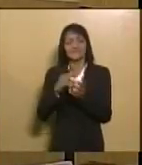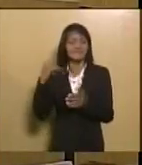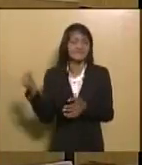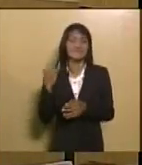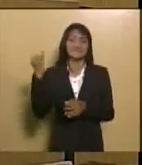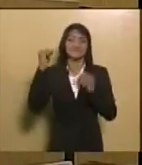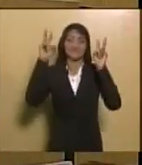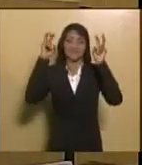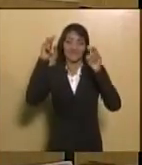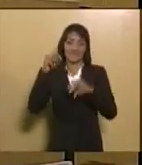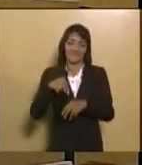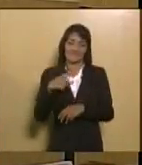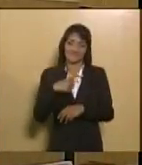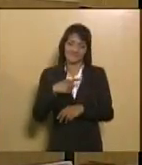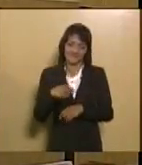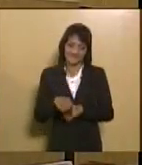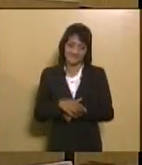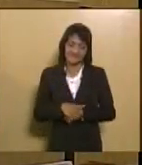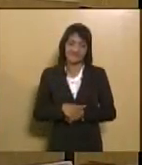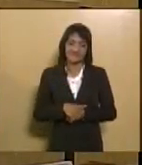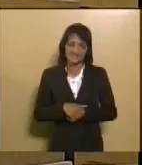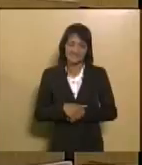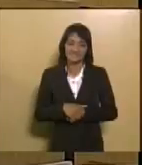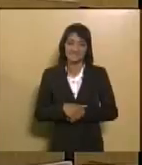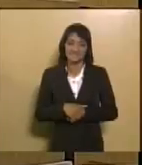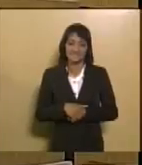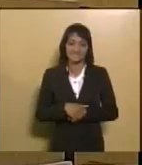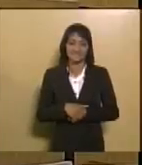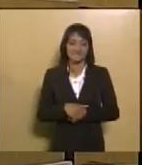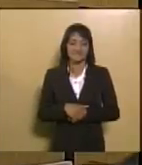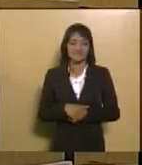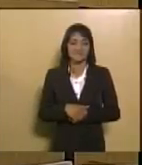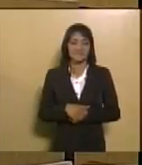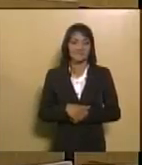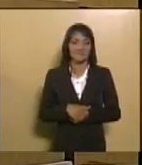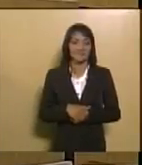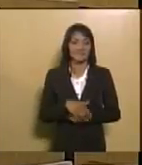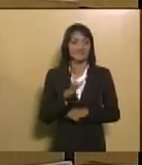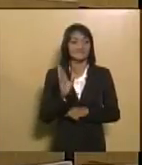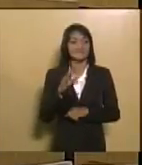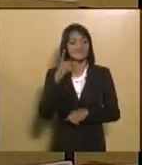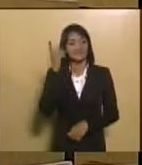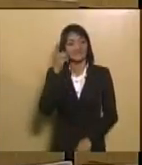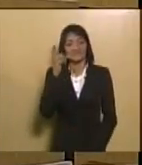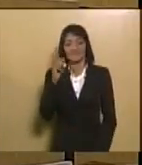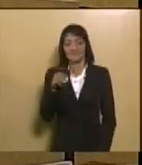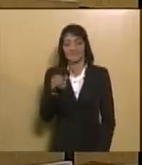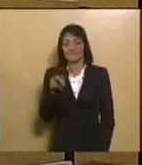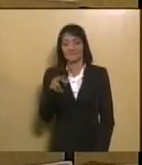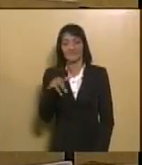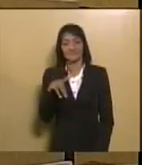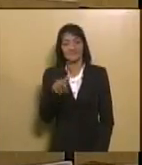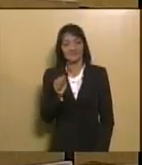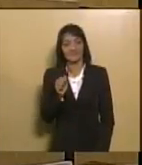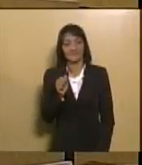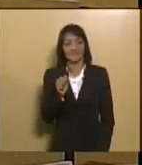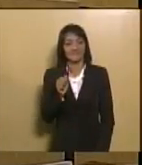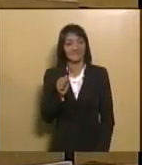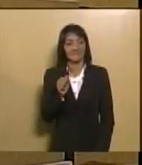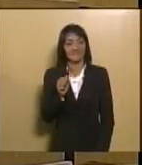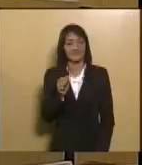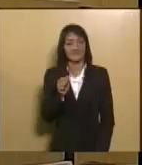importantes nessa casa. Aqui, logo em seguida, está escrita também a deputada Maria, e ela vai